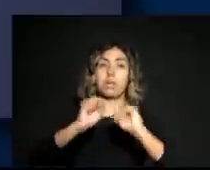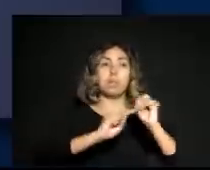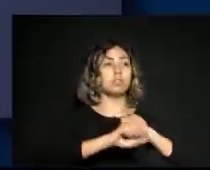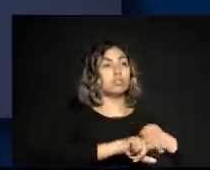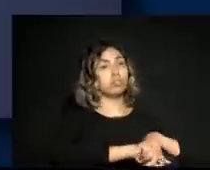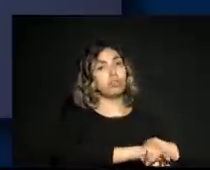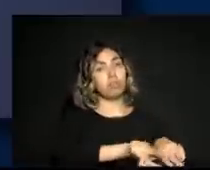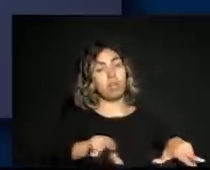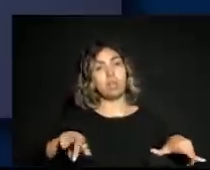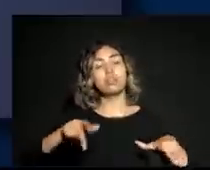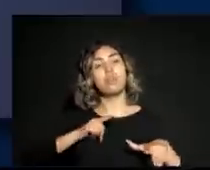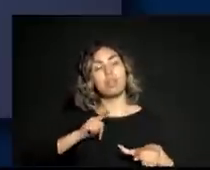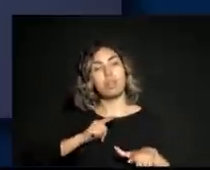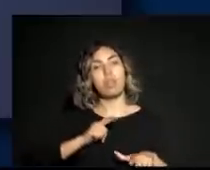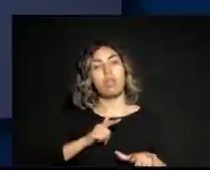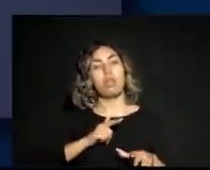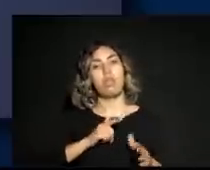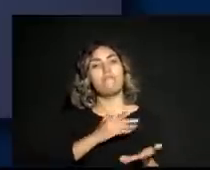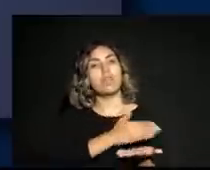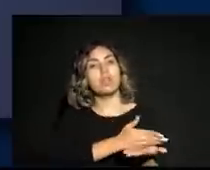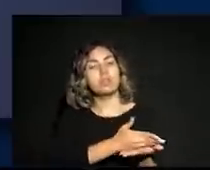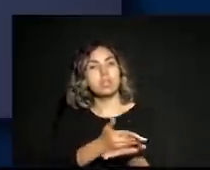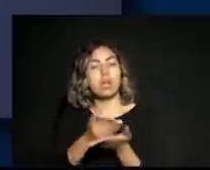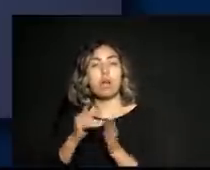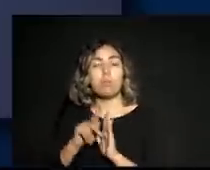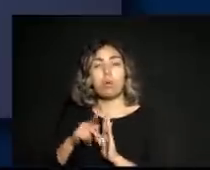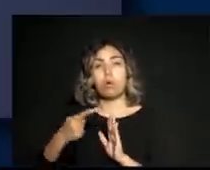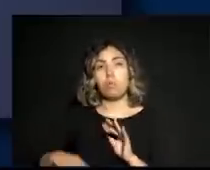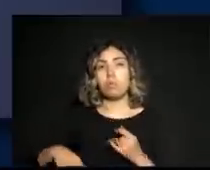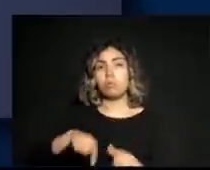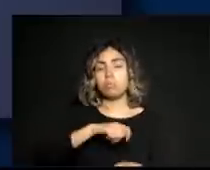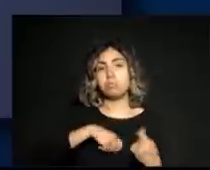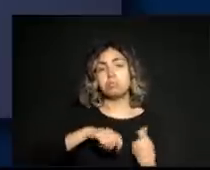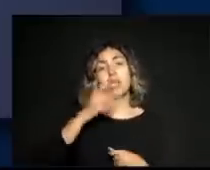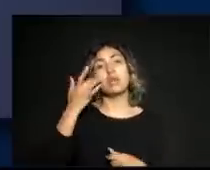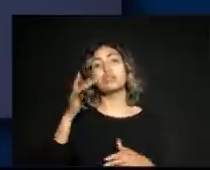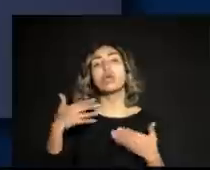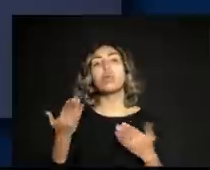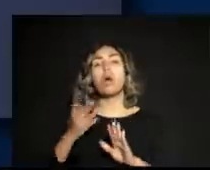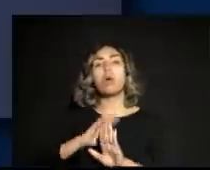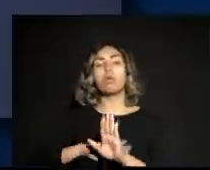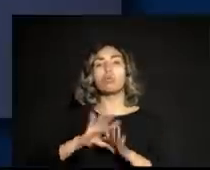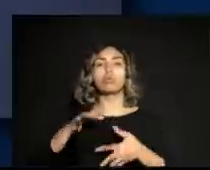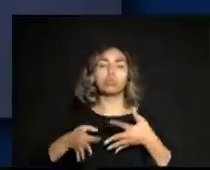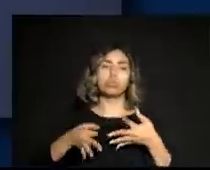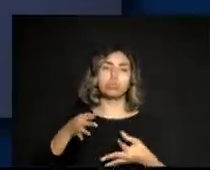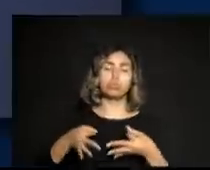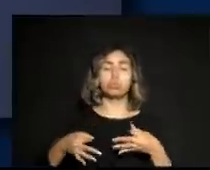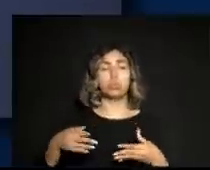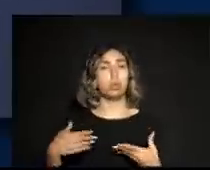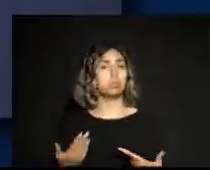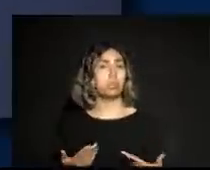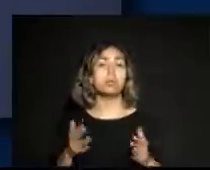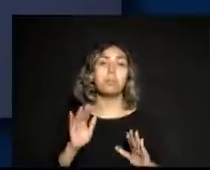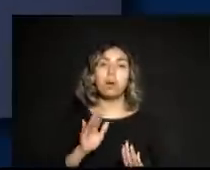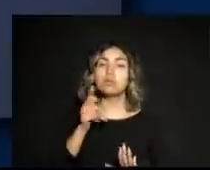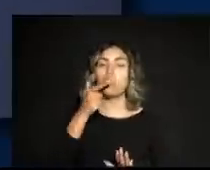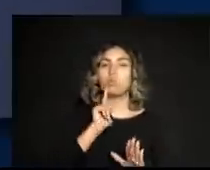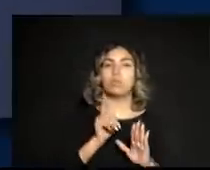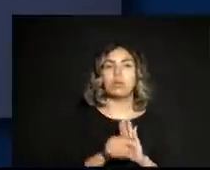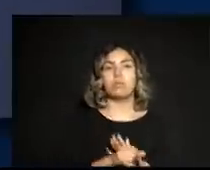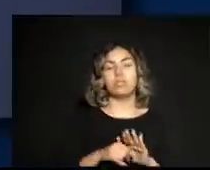diferente os financiar no mercado local Independente de qualquer subsídio é para fazer basicamente